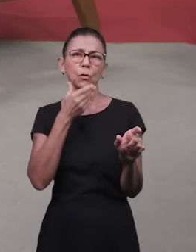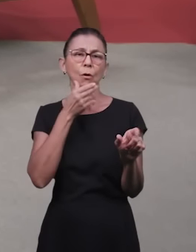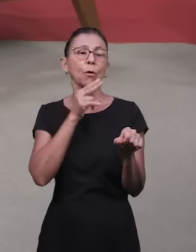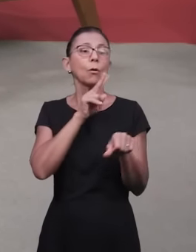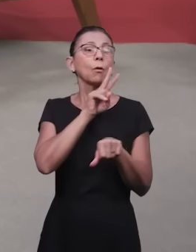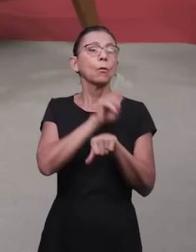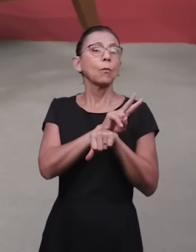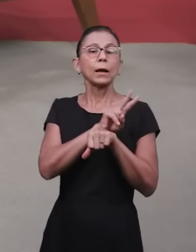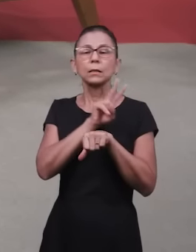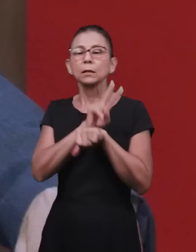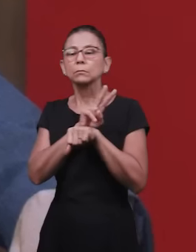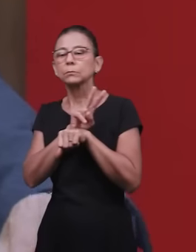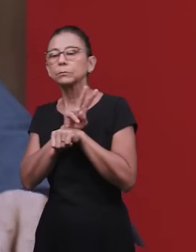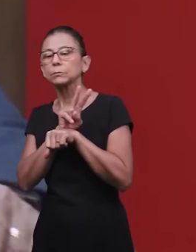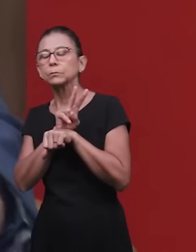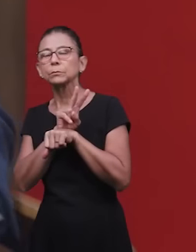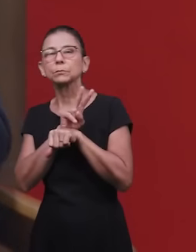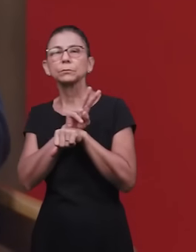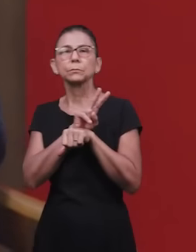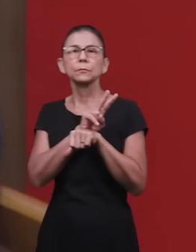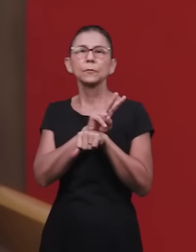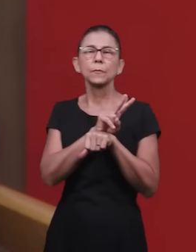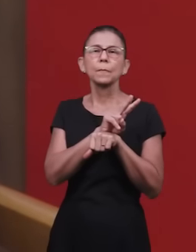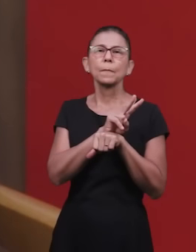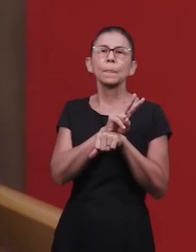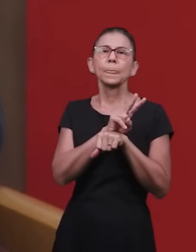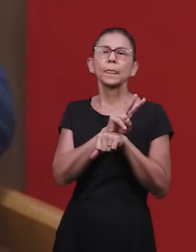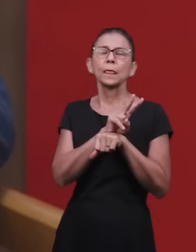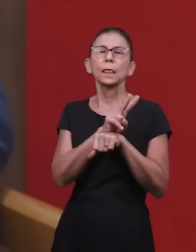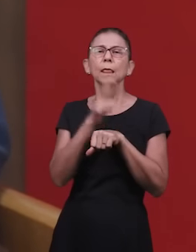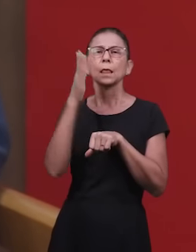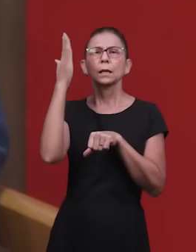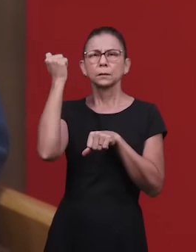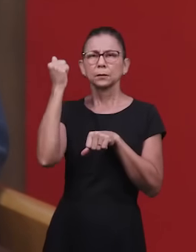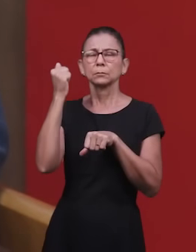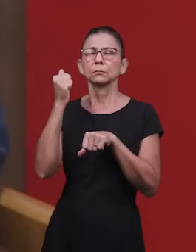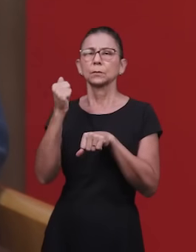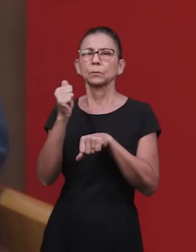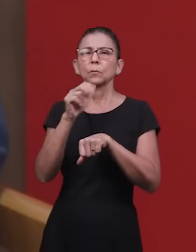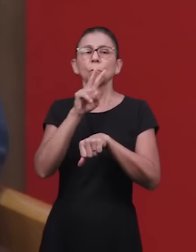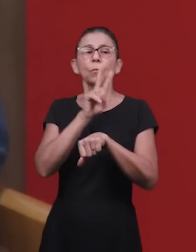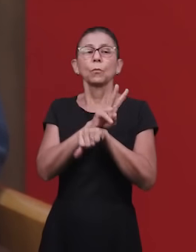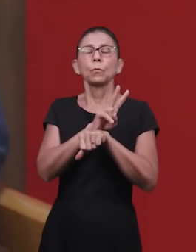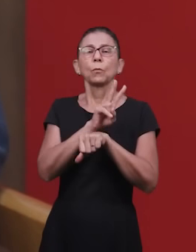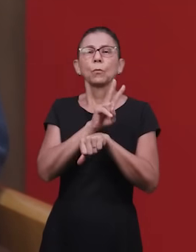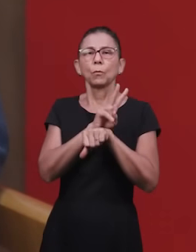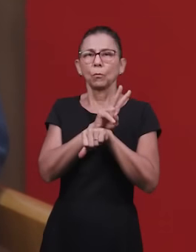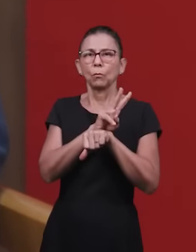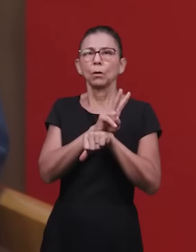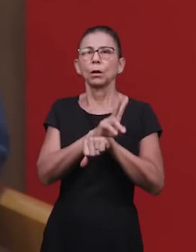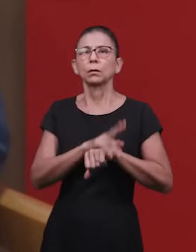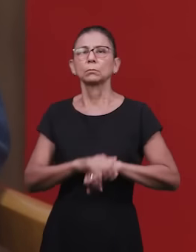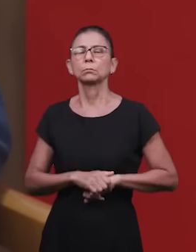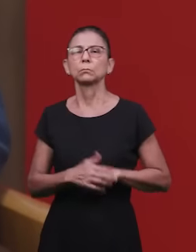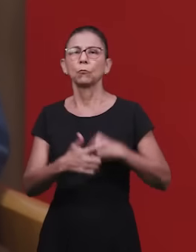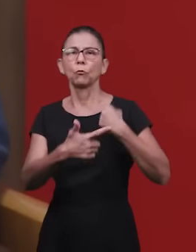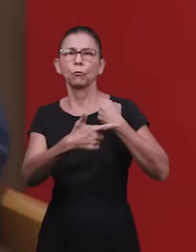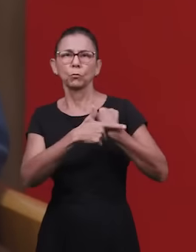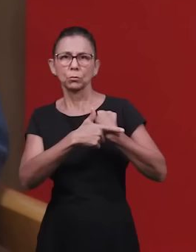Daniel? Bem, todos sabemos que os guardas têm